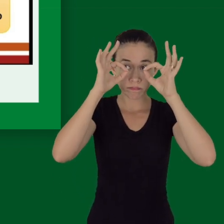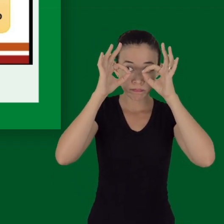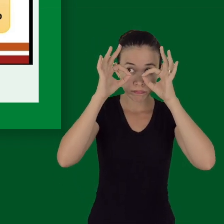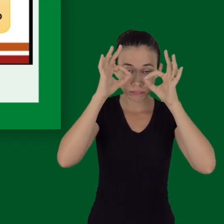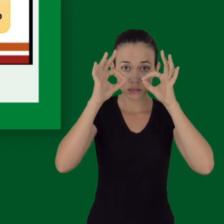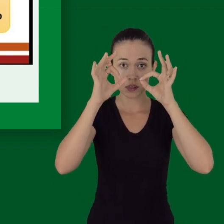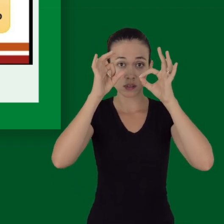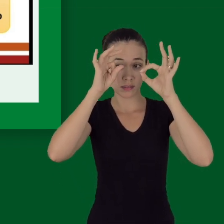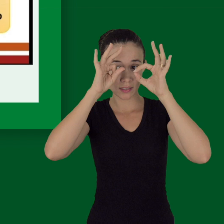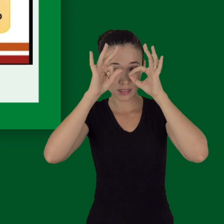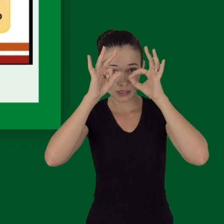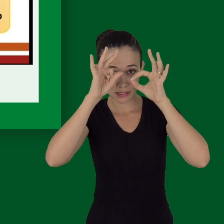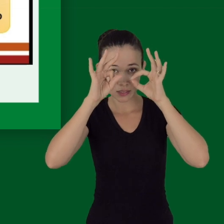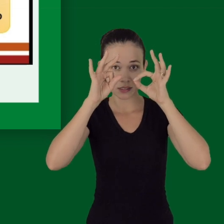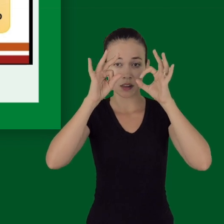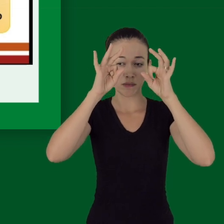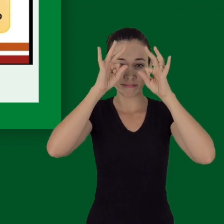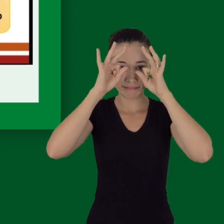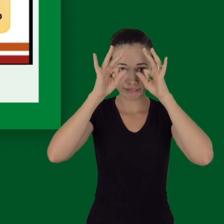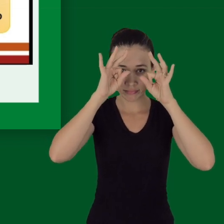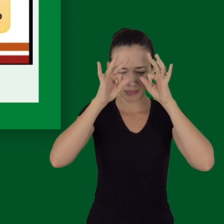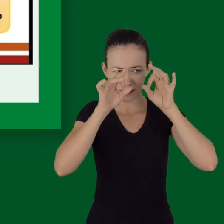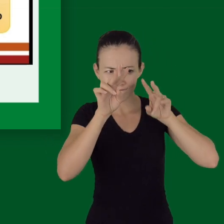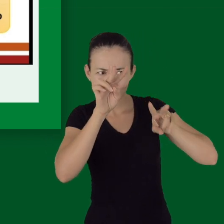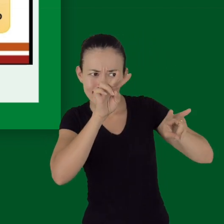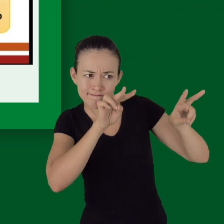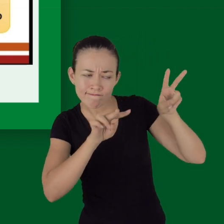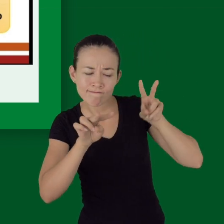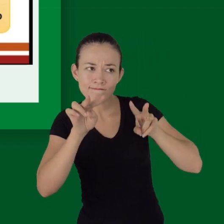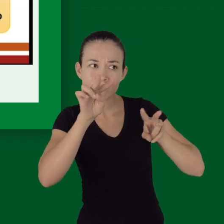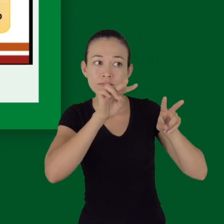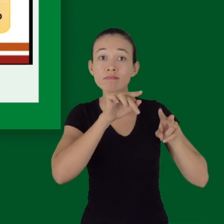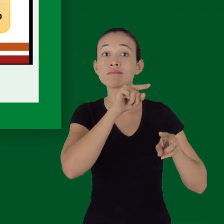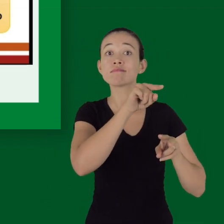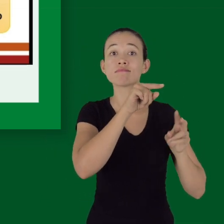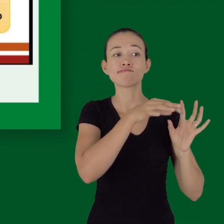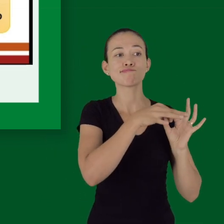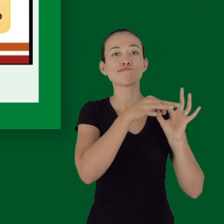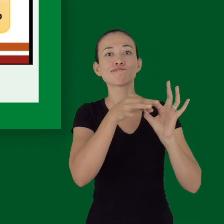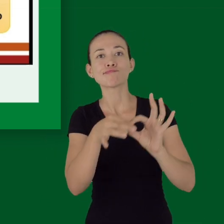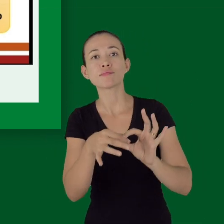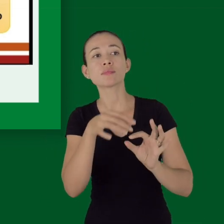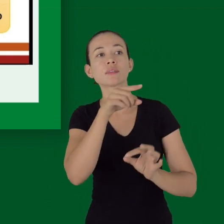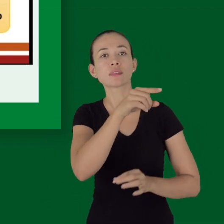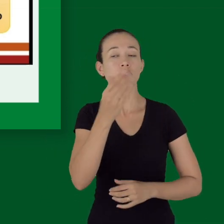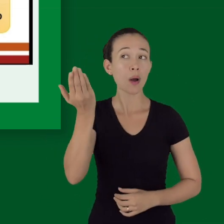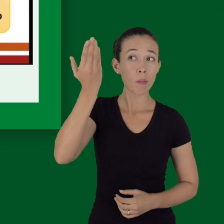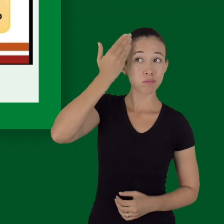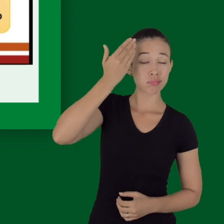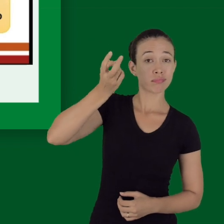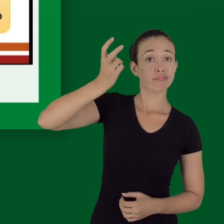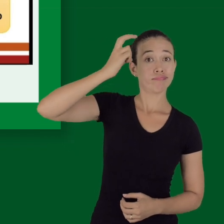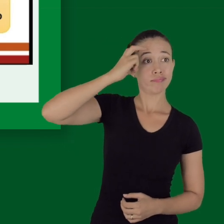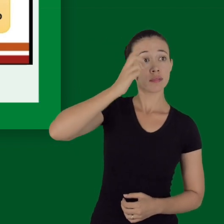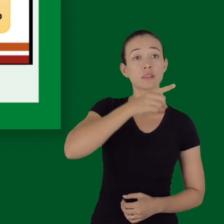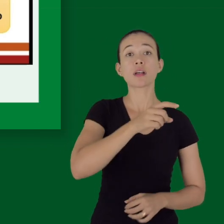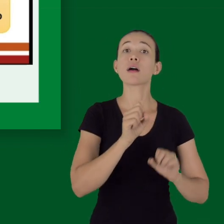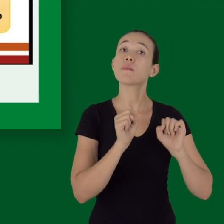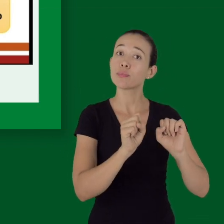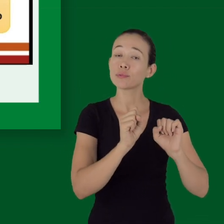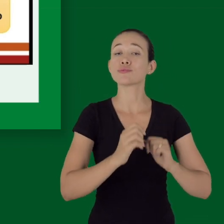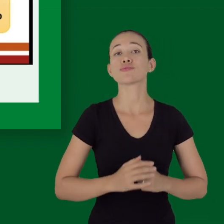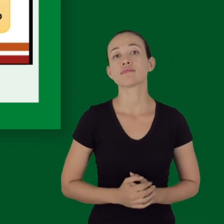de relaxamento, miose, midríase, célula, pupila pontina, que são normalmente associações em